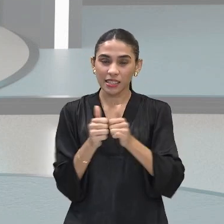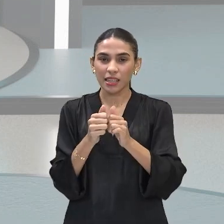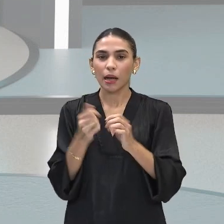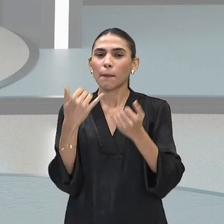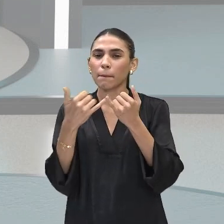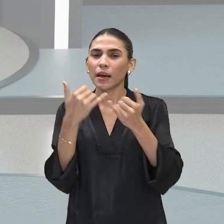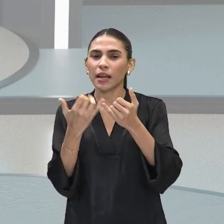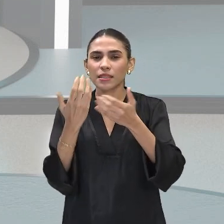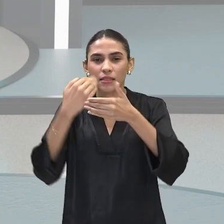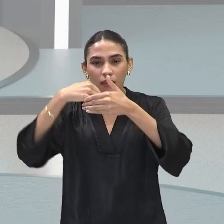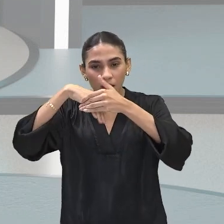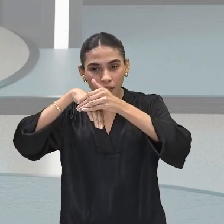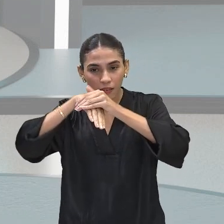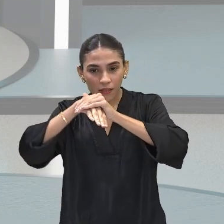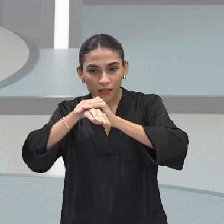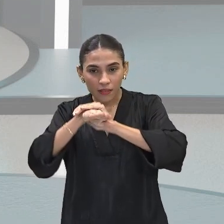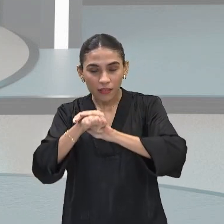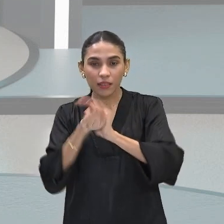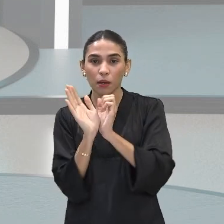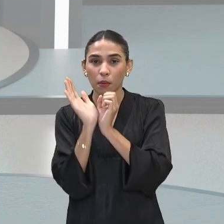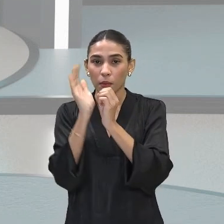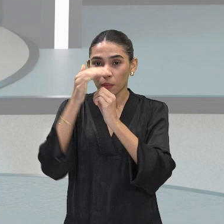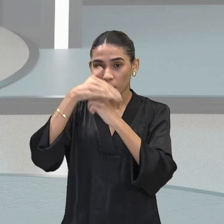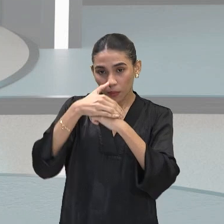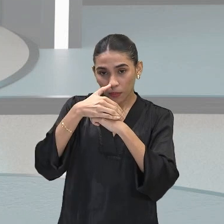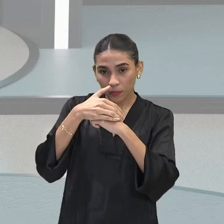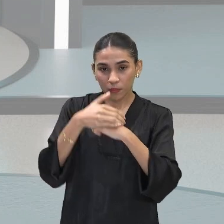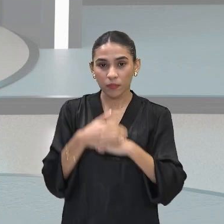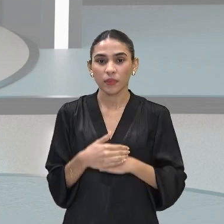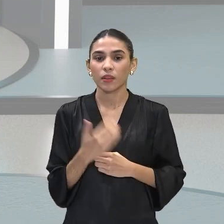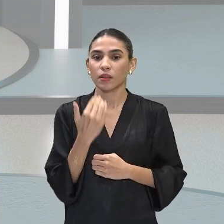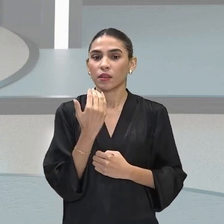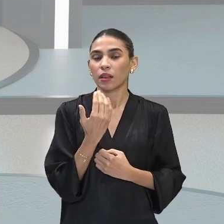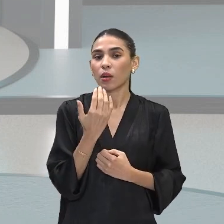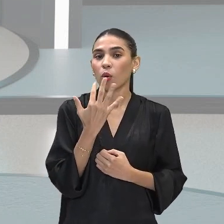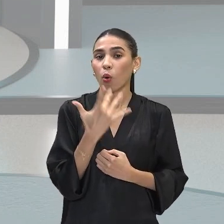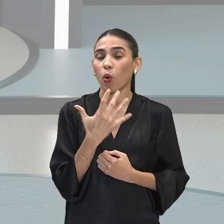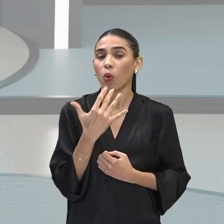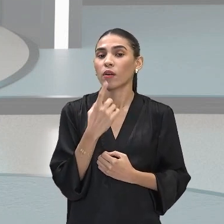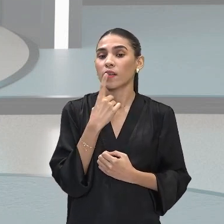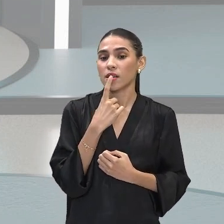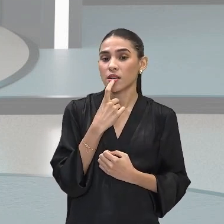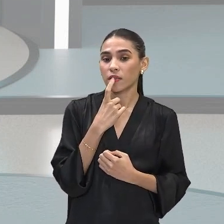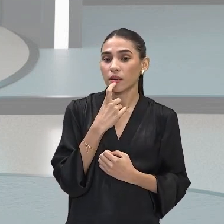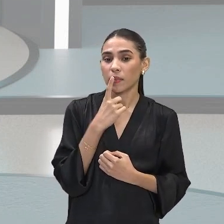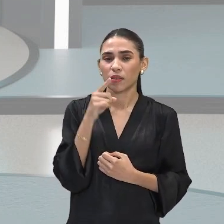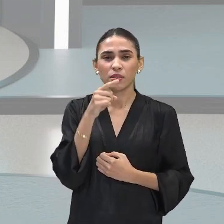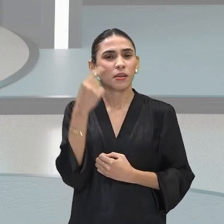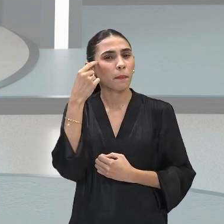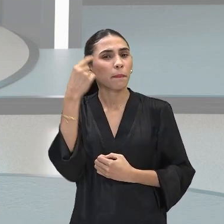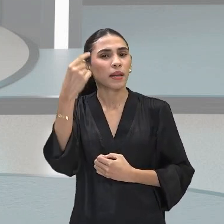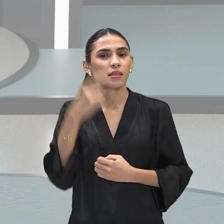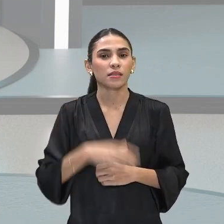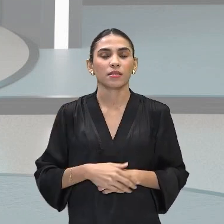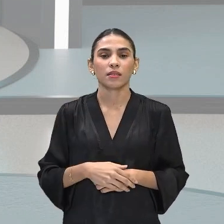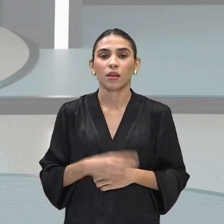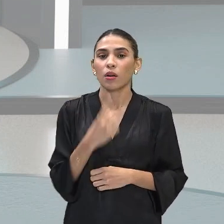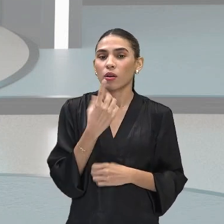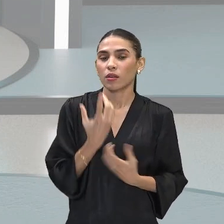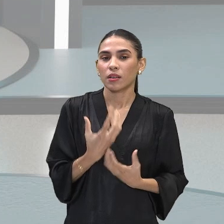esconderijo, como se tivesse ali o vermelho. Te remete a quê? É uma cor quente,